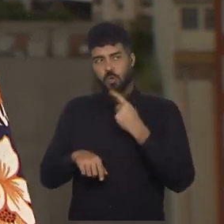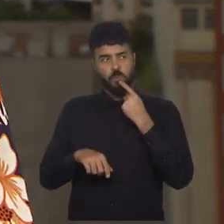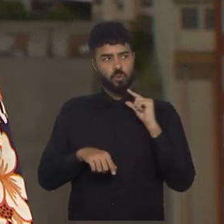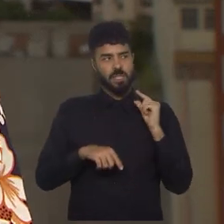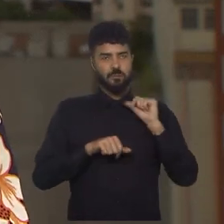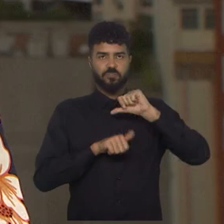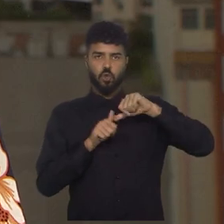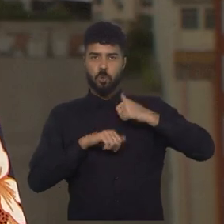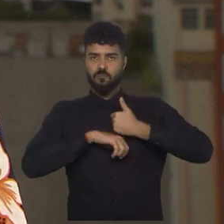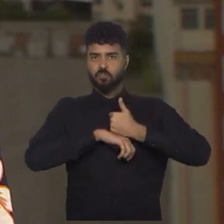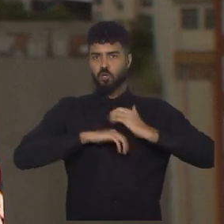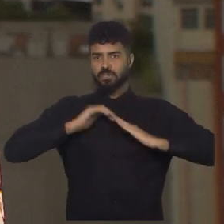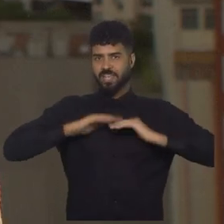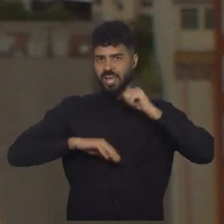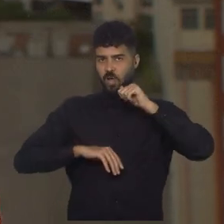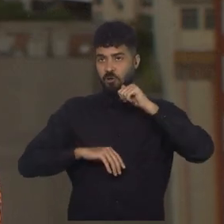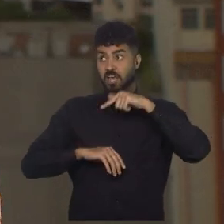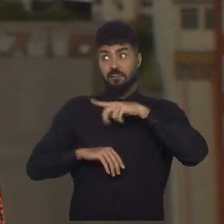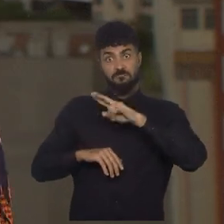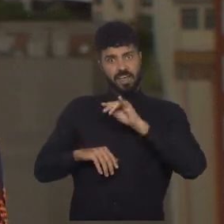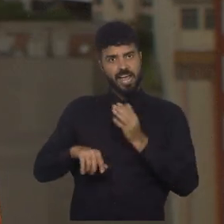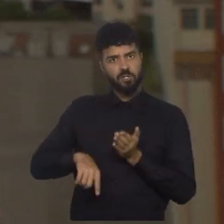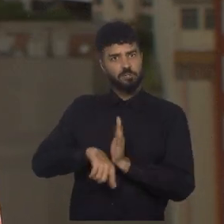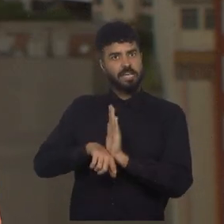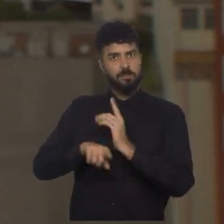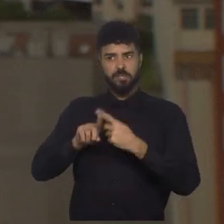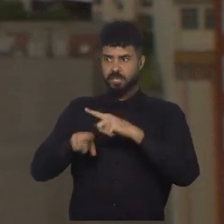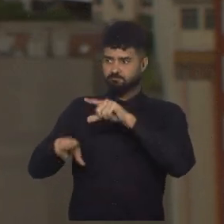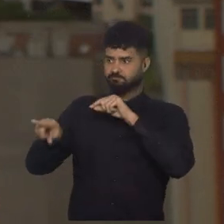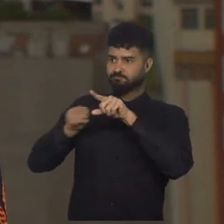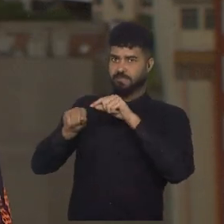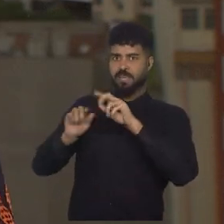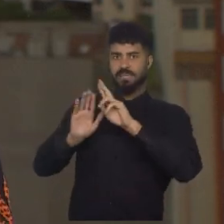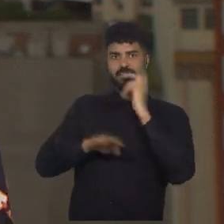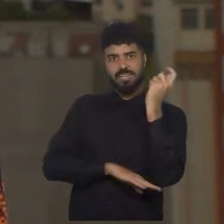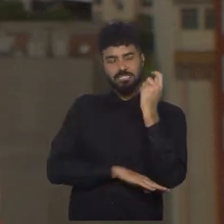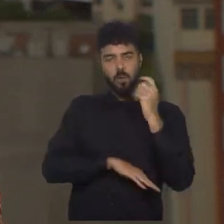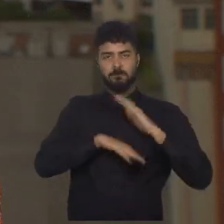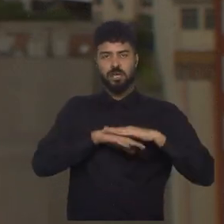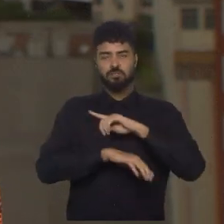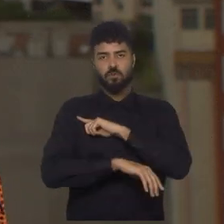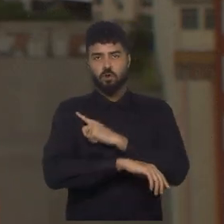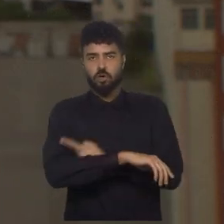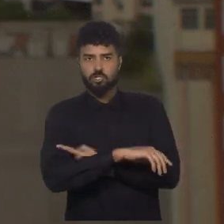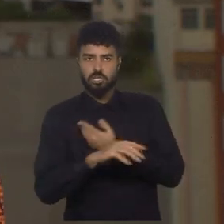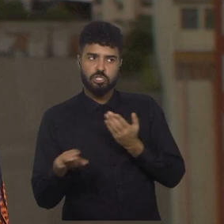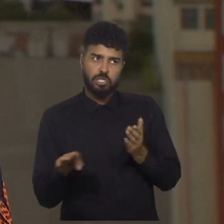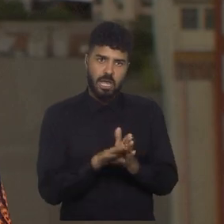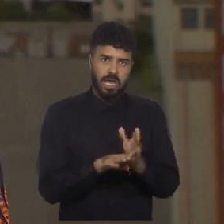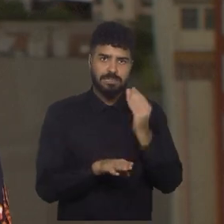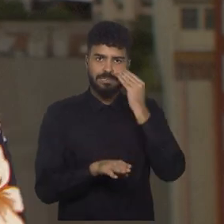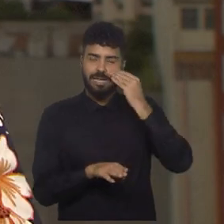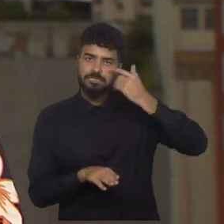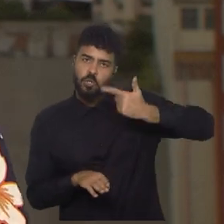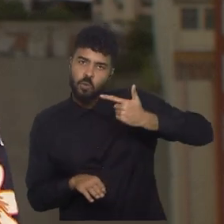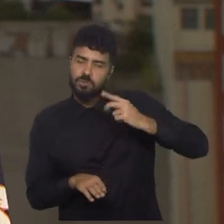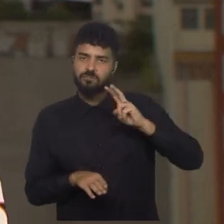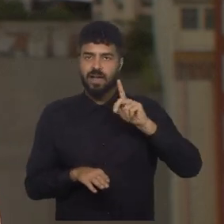profissionalizado talvez dê um up aí na Itália e faça ela chegar um pouco mais forte para conquistar essa segunda